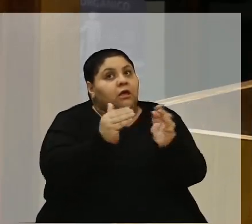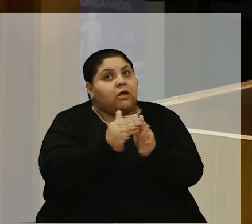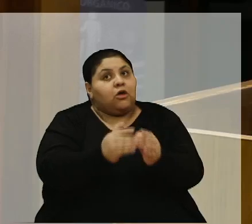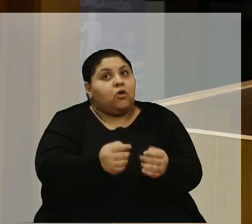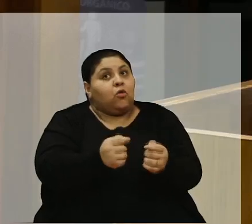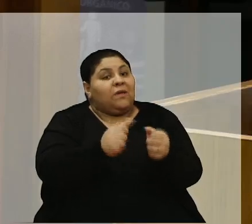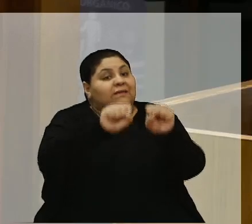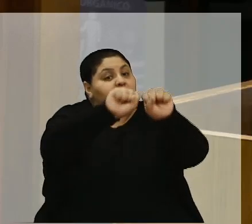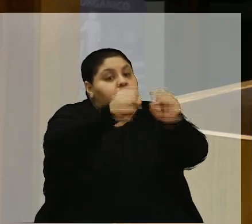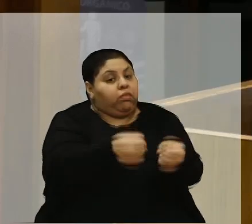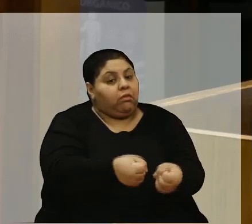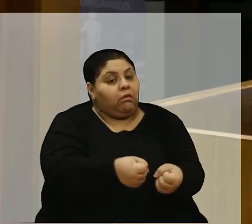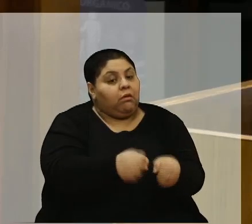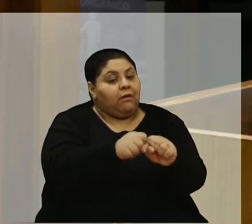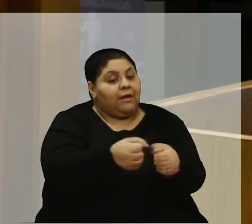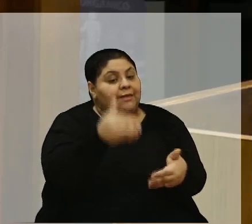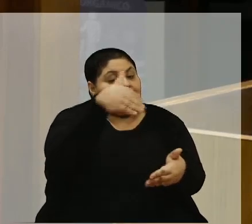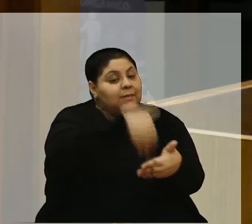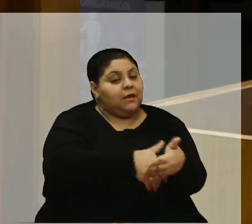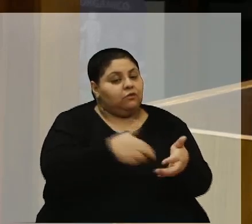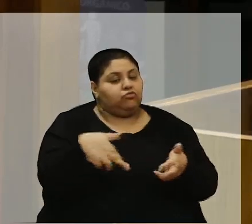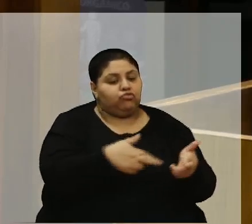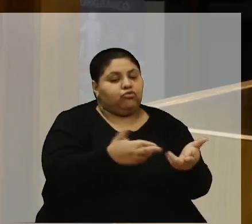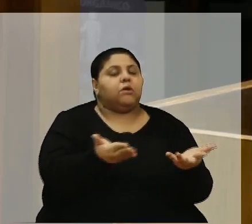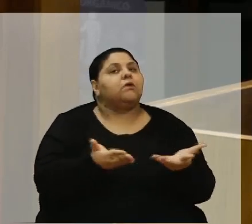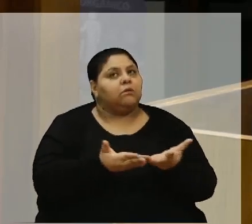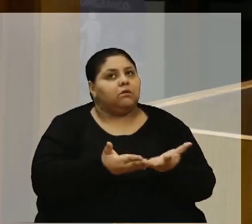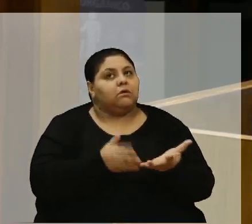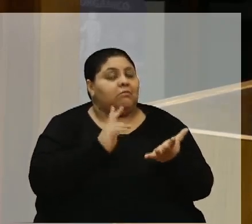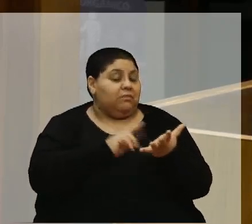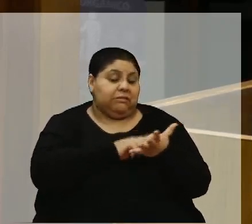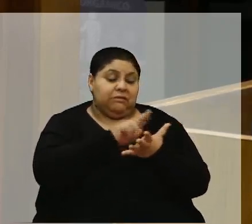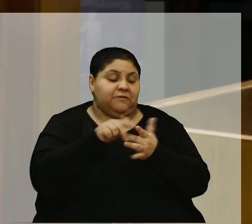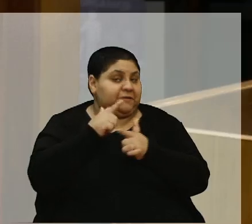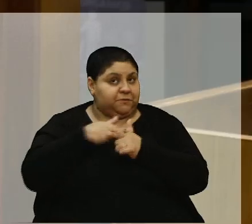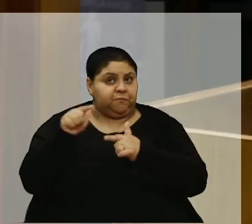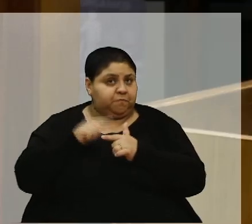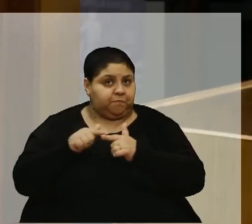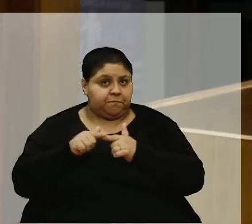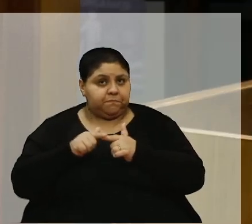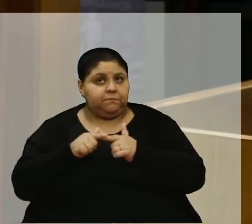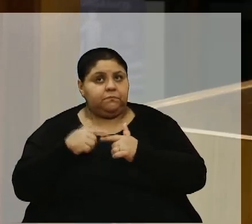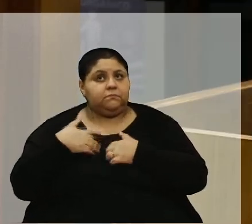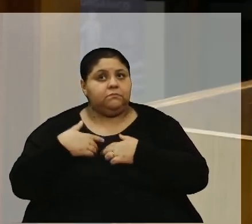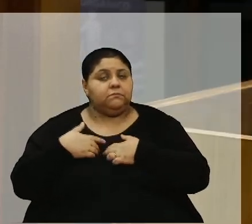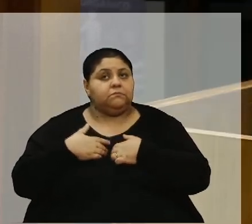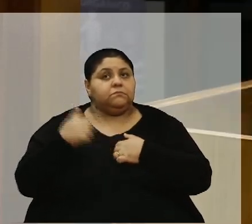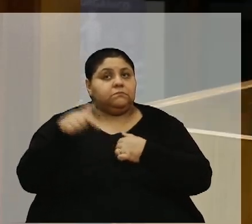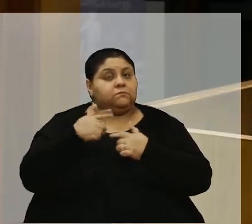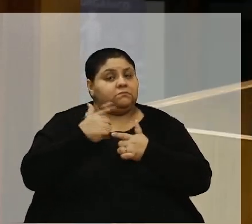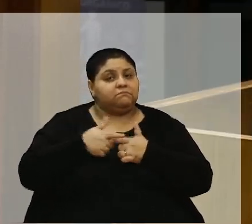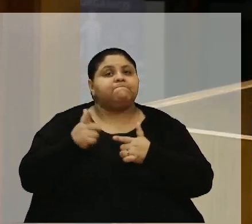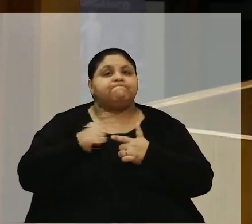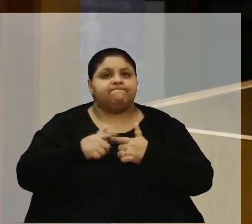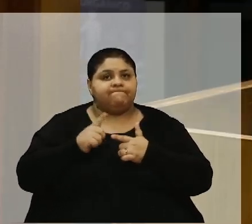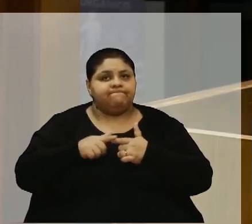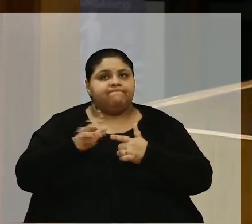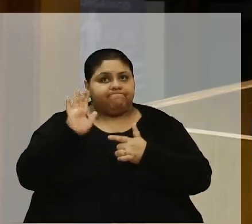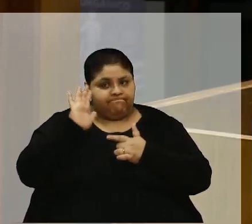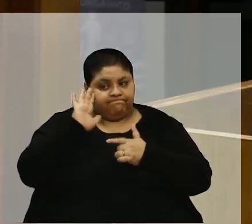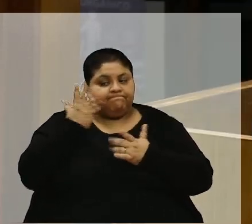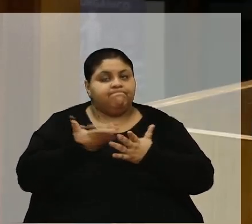a cair no Tega. Então são vários os problemas que essa situação ela